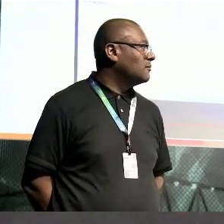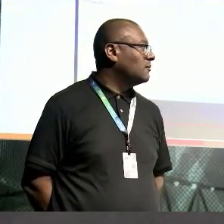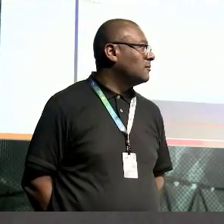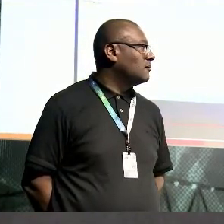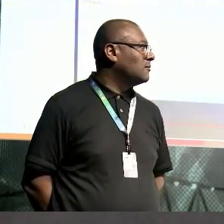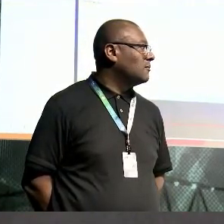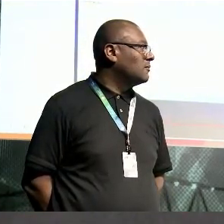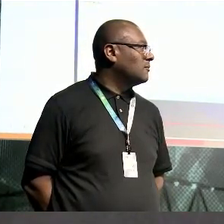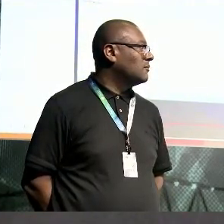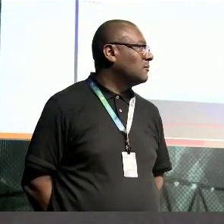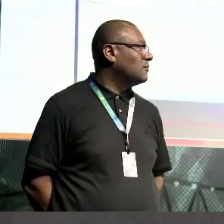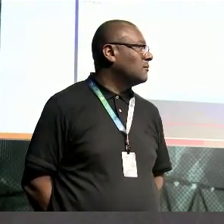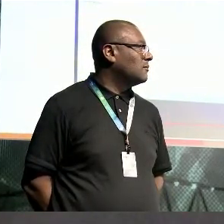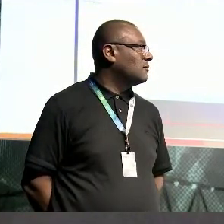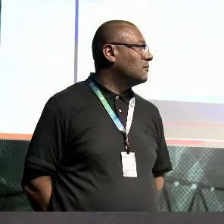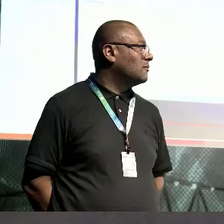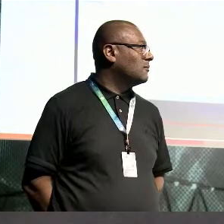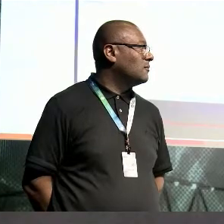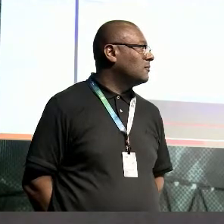colocar no computador e...